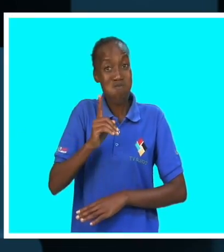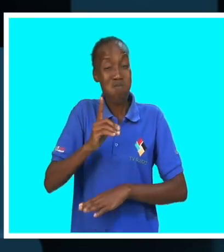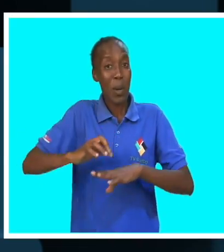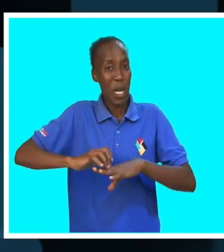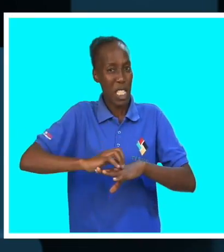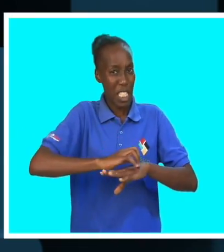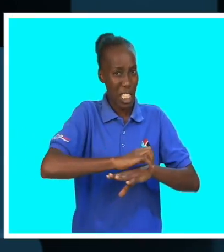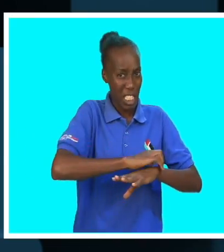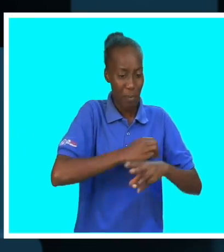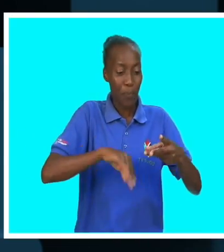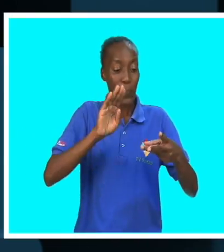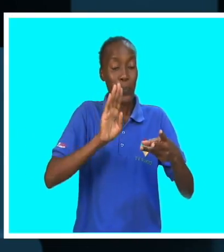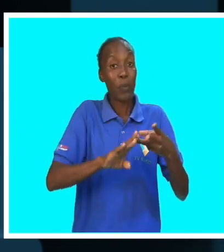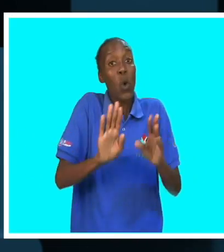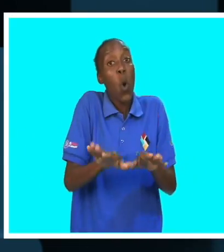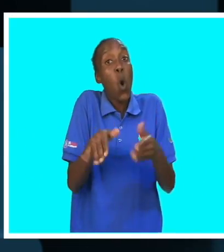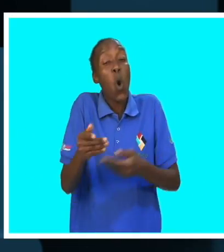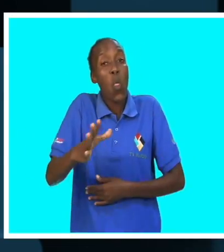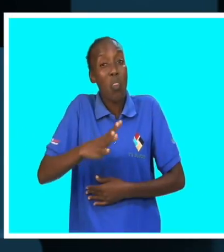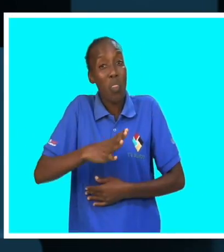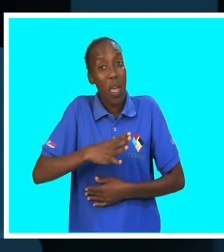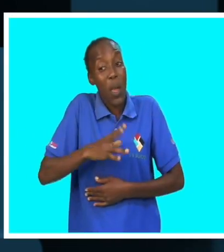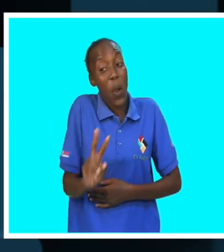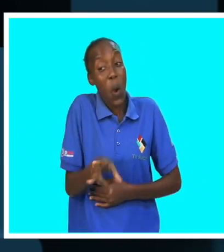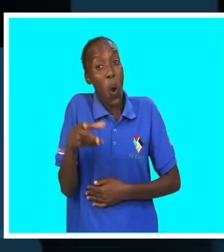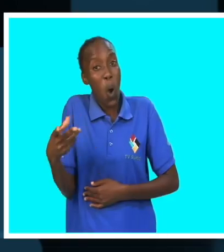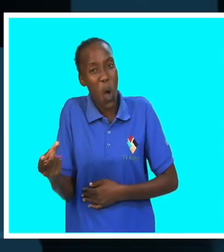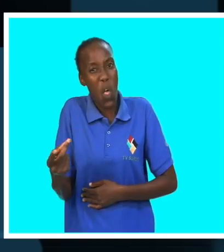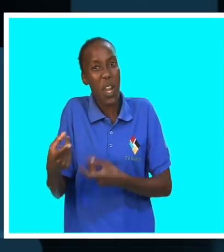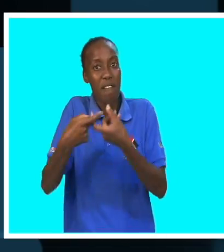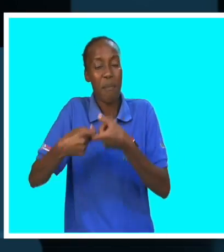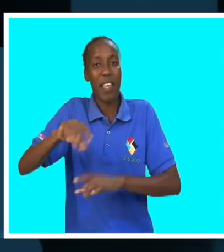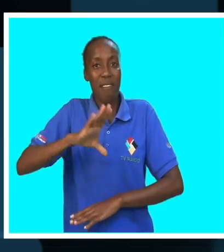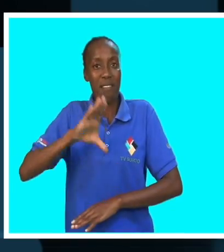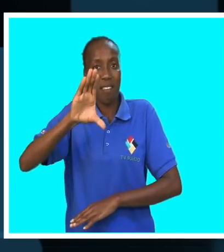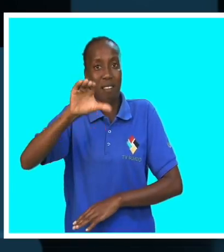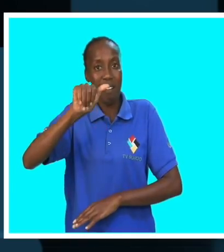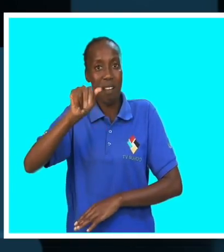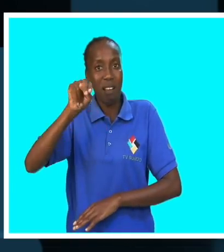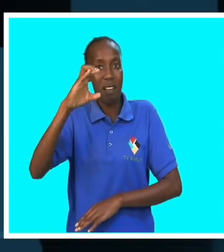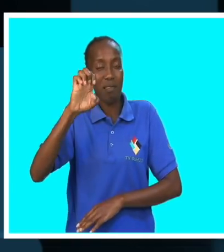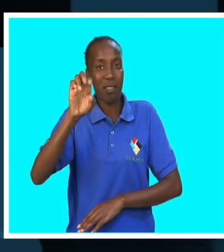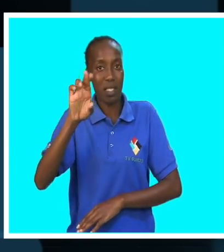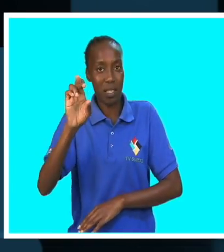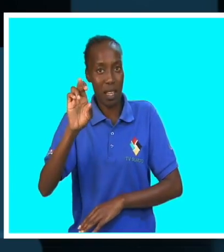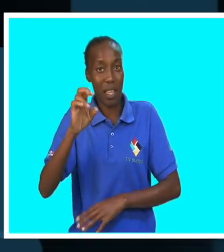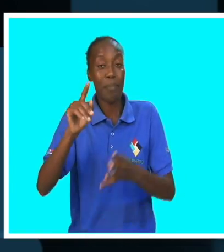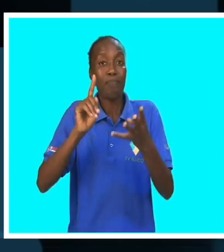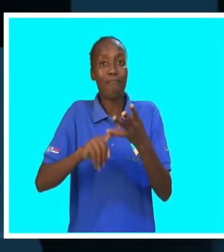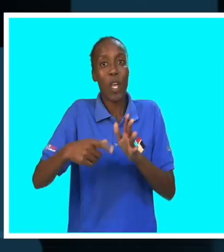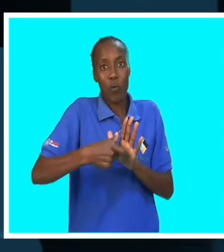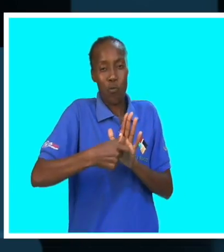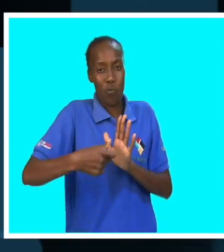ou até um familiar que tenha tido outro tipo de câncer. mas,